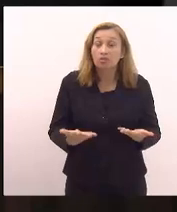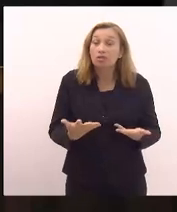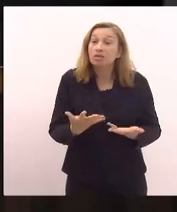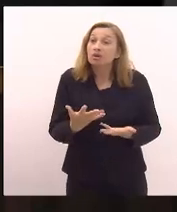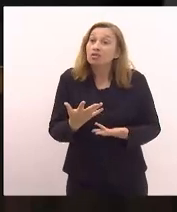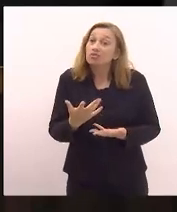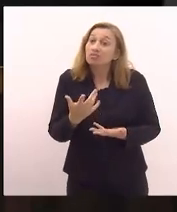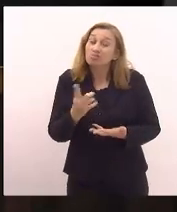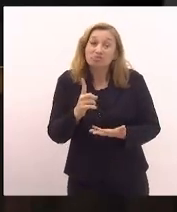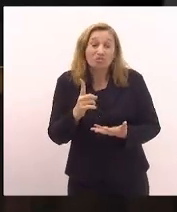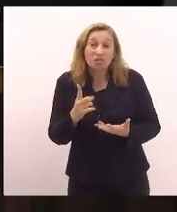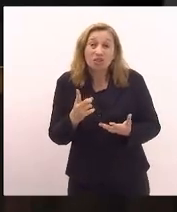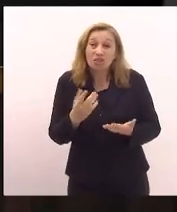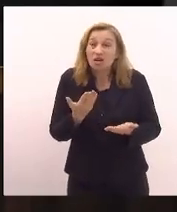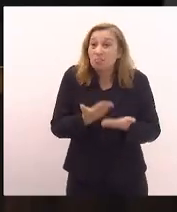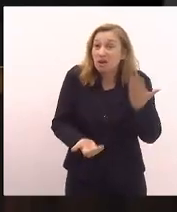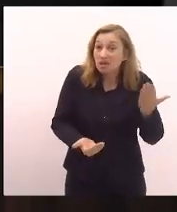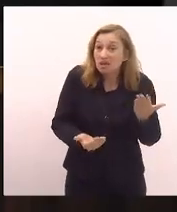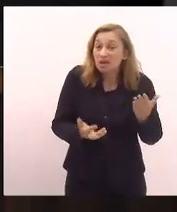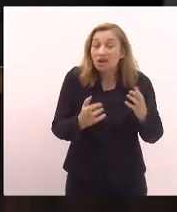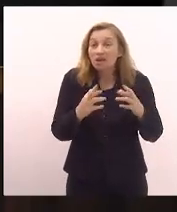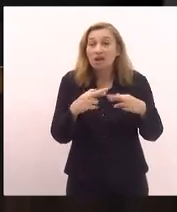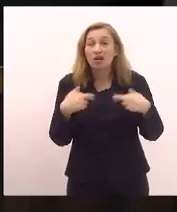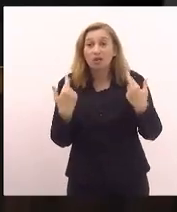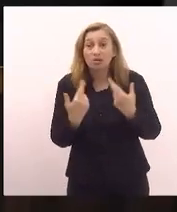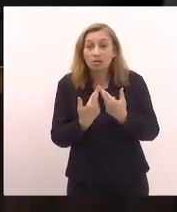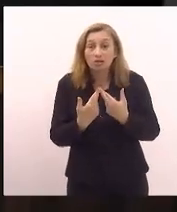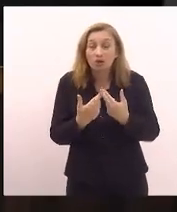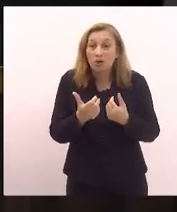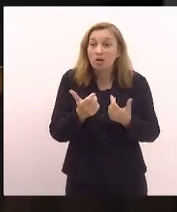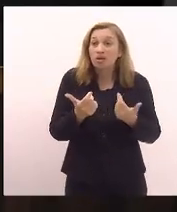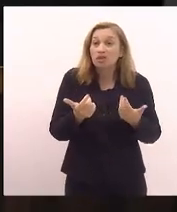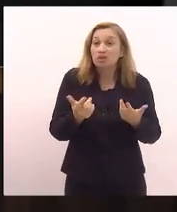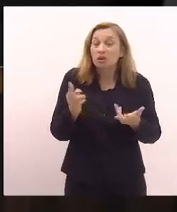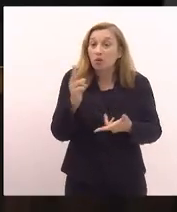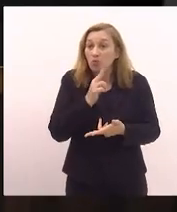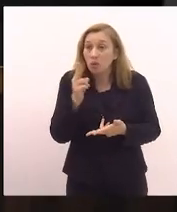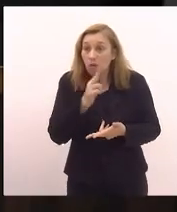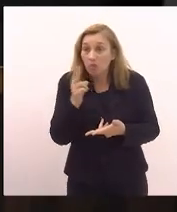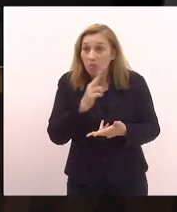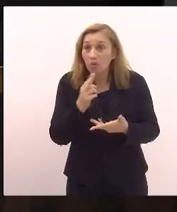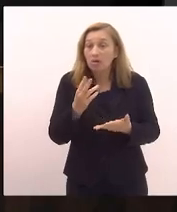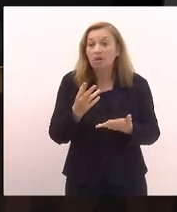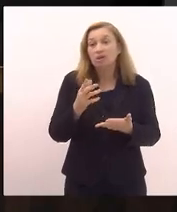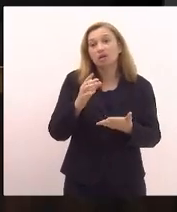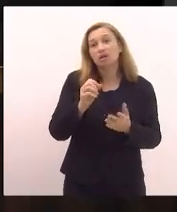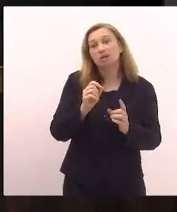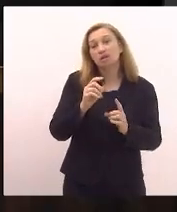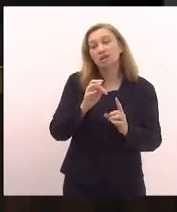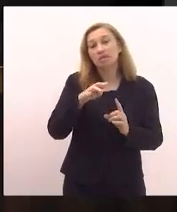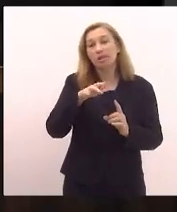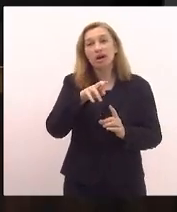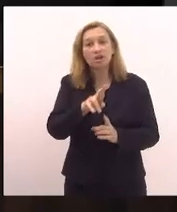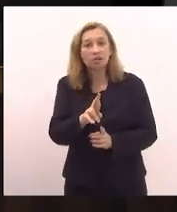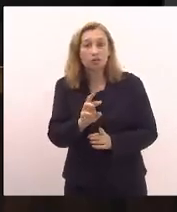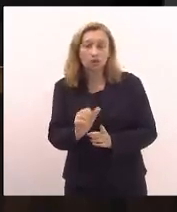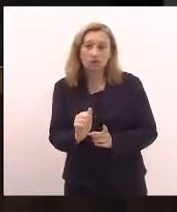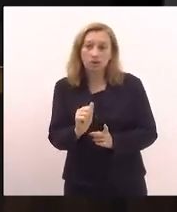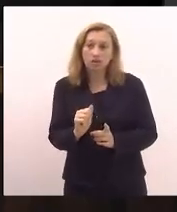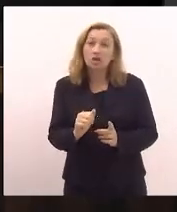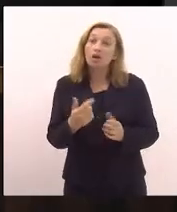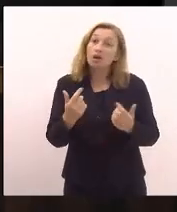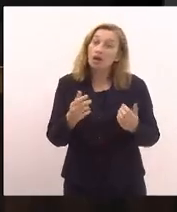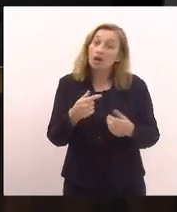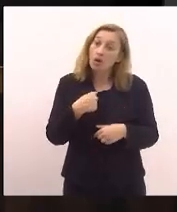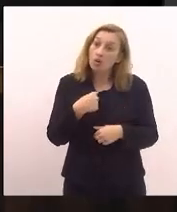queria desmarcar, perder a sessão de plenário, que está muito corrida, desembargadora. E eu